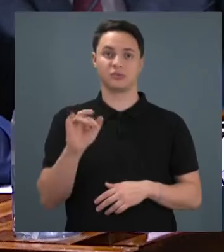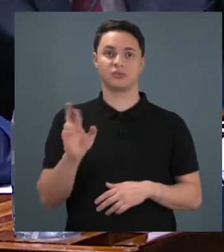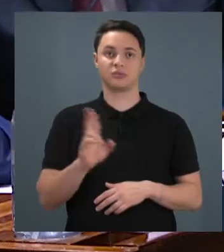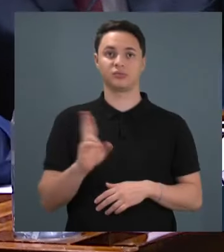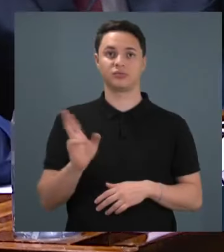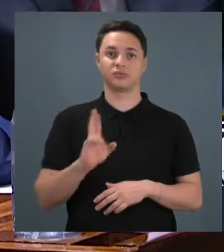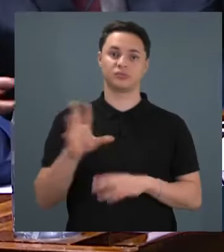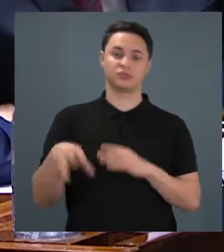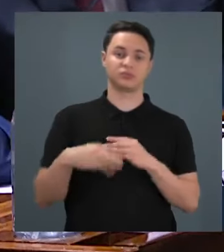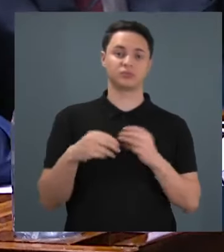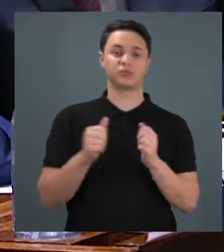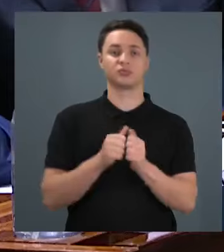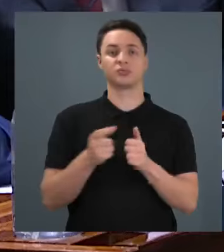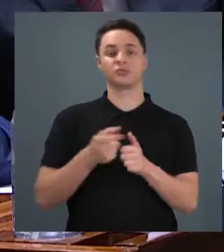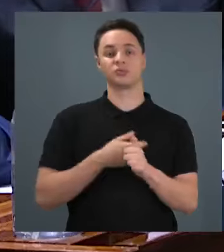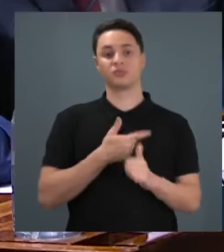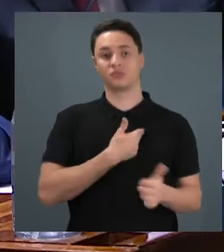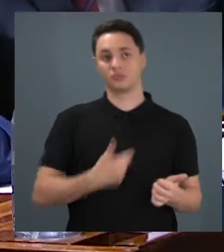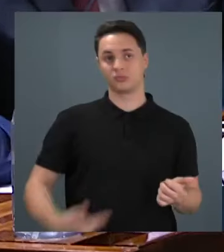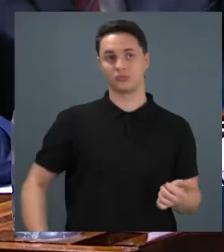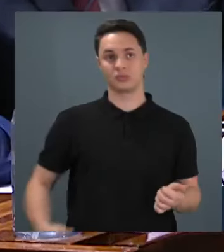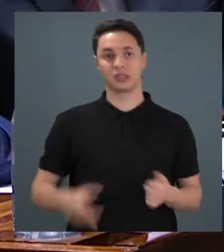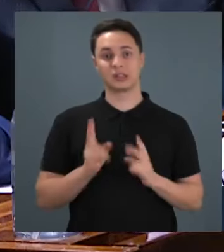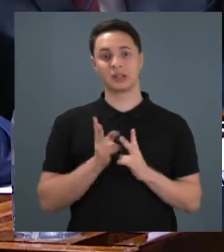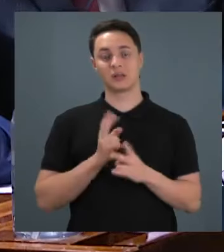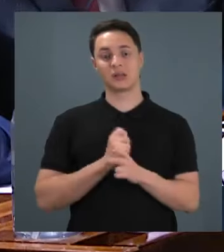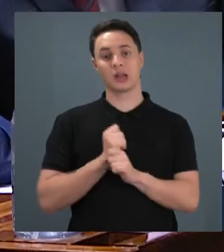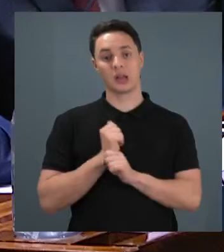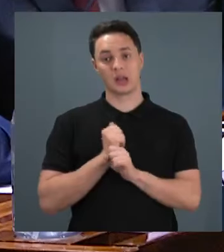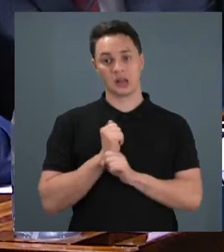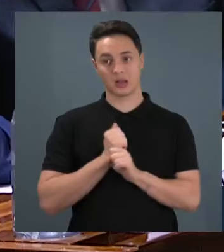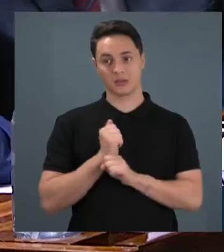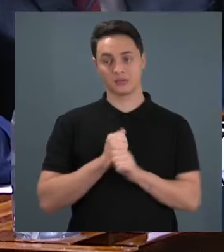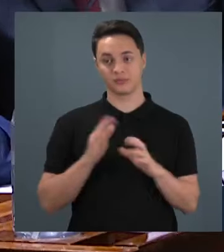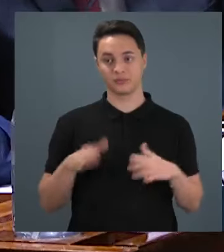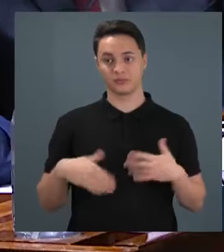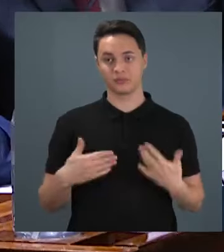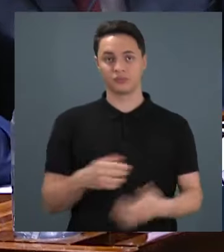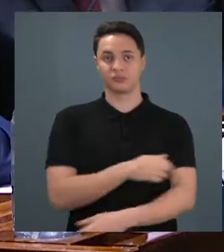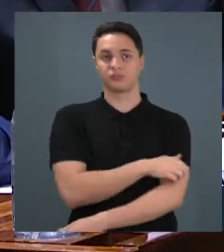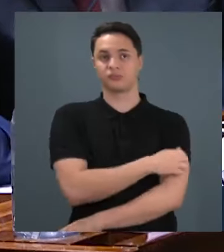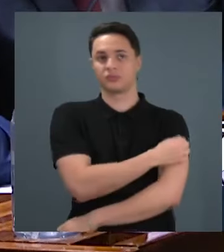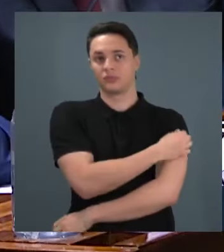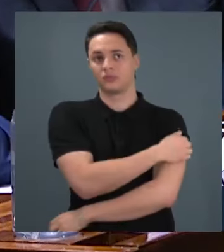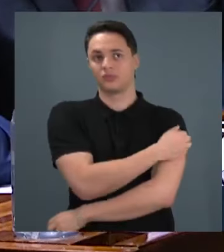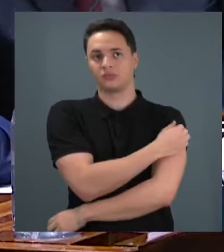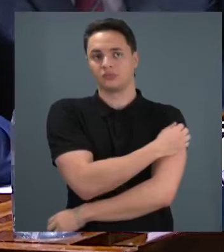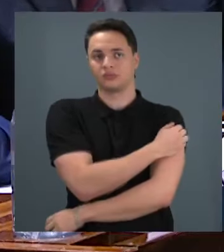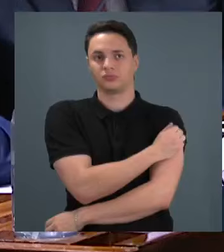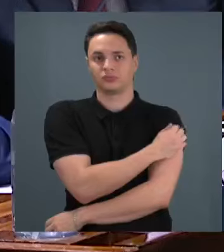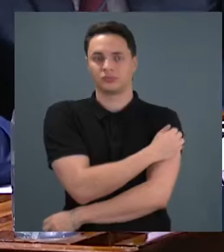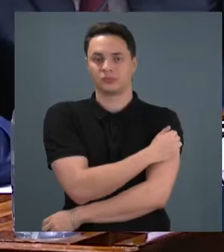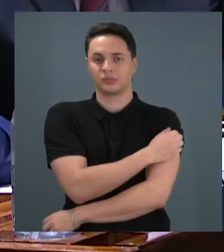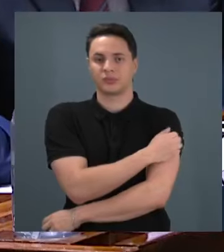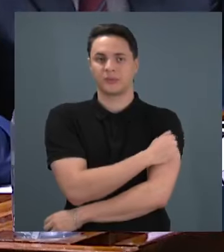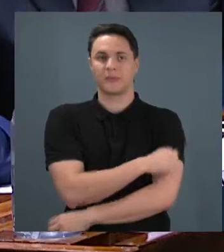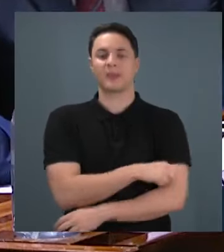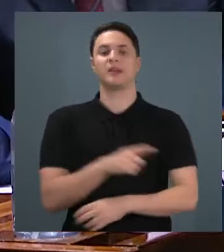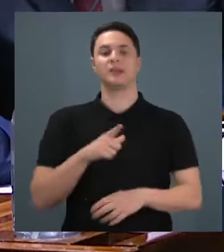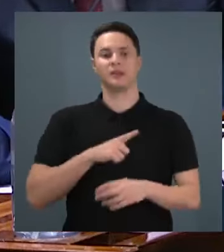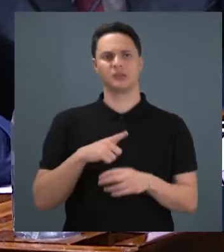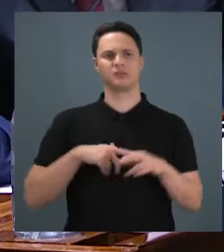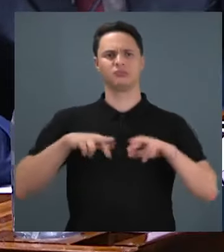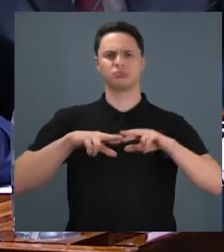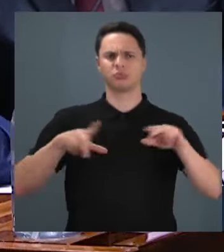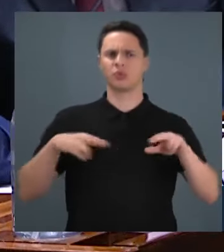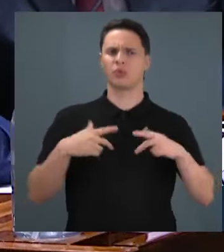acrescidos à dívida pública todos os anos, com um default, com amortização, com um